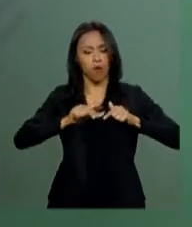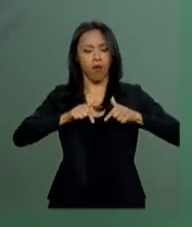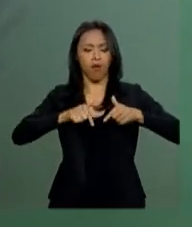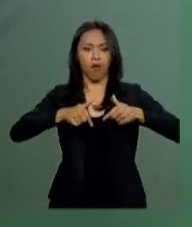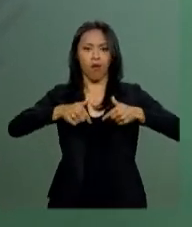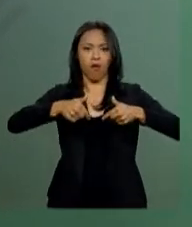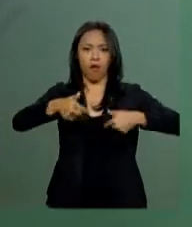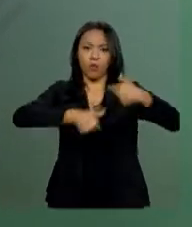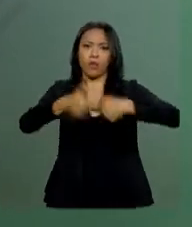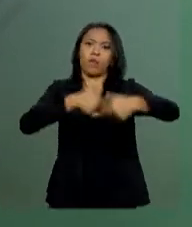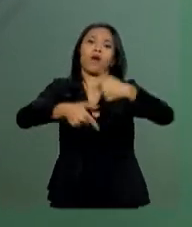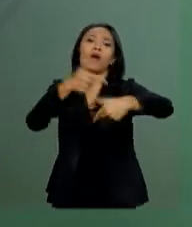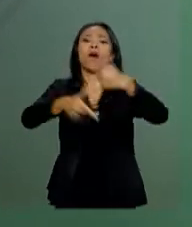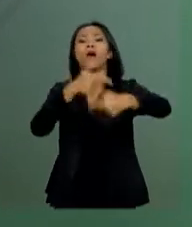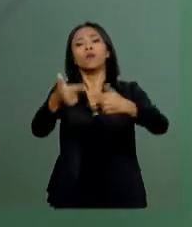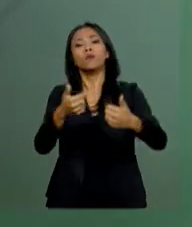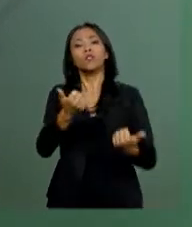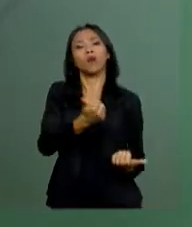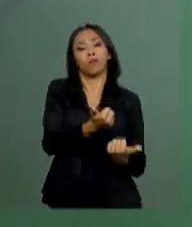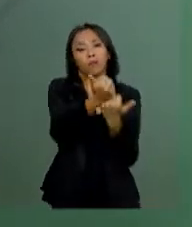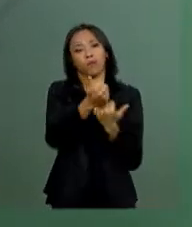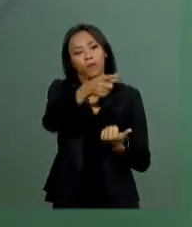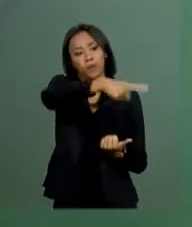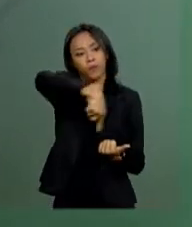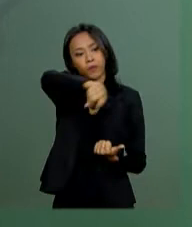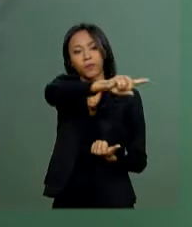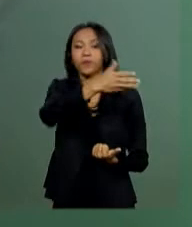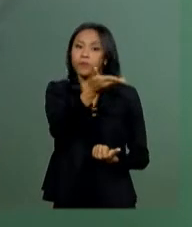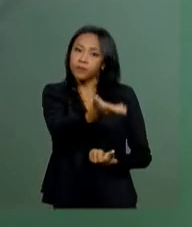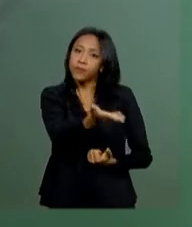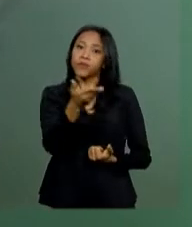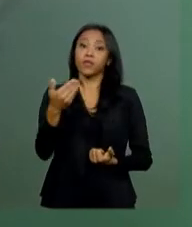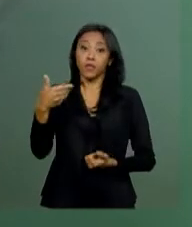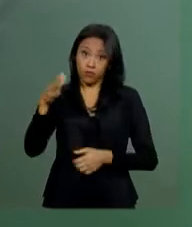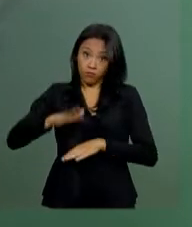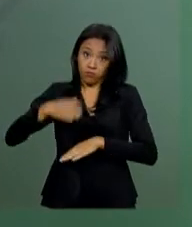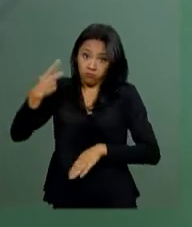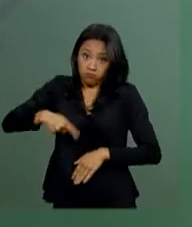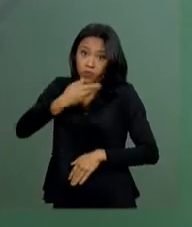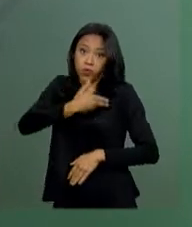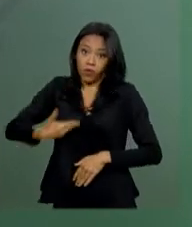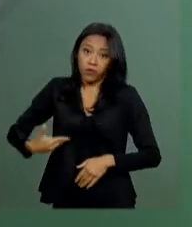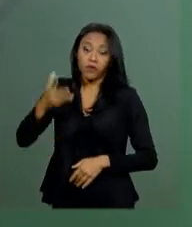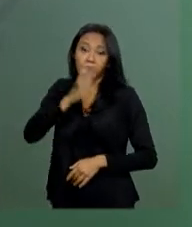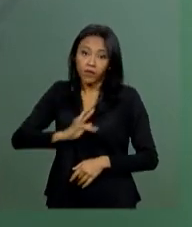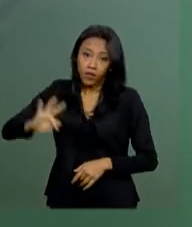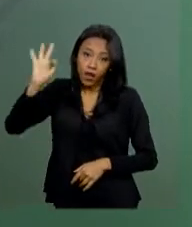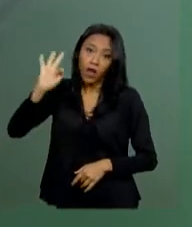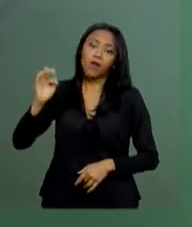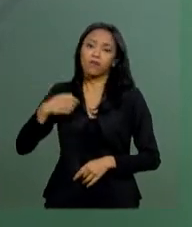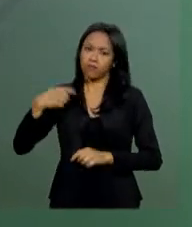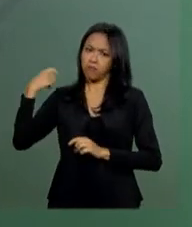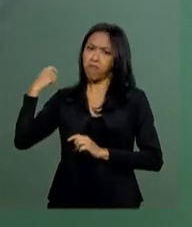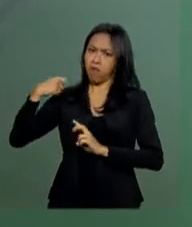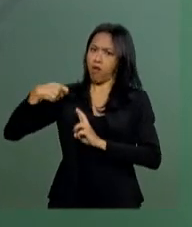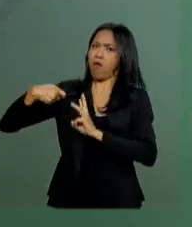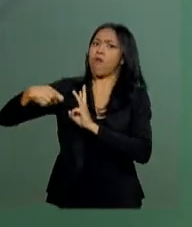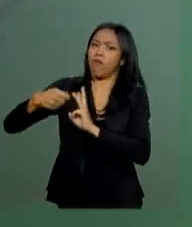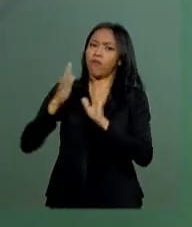humanitárias que o governo federal promove há vários meses